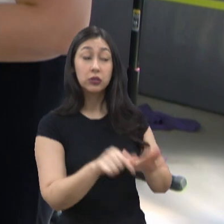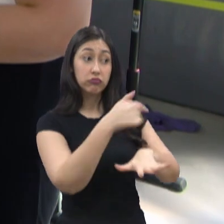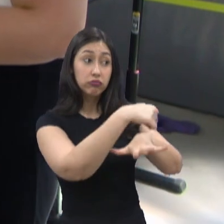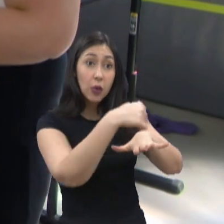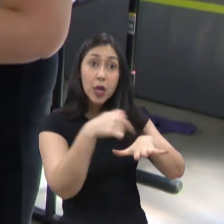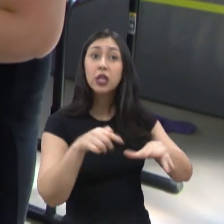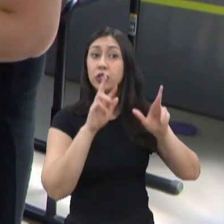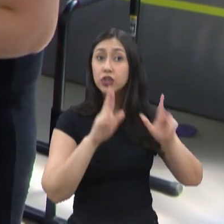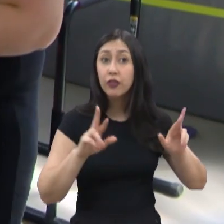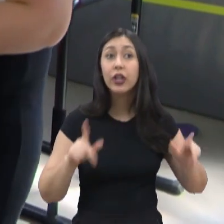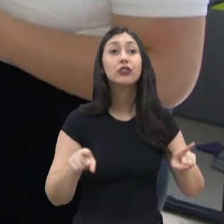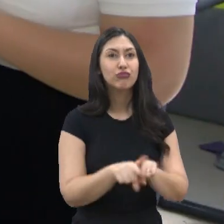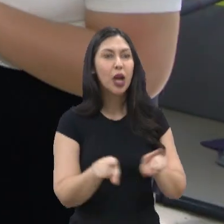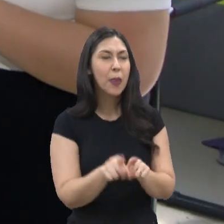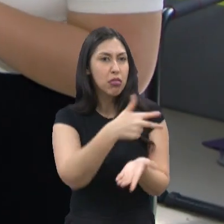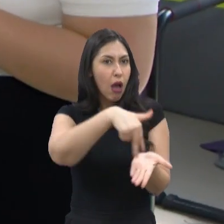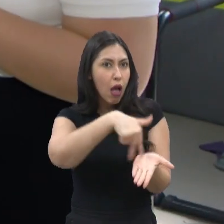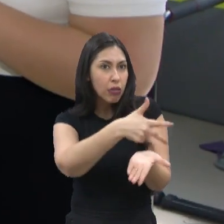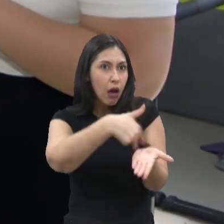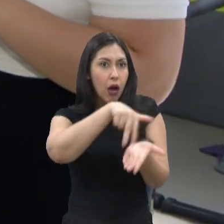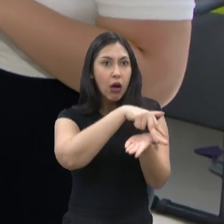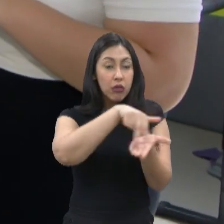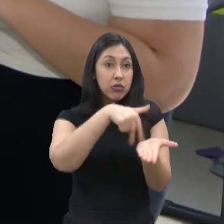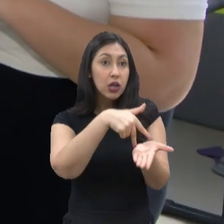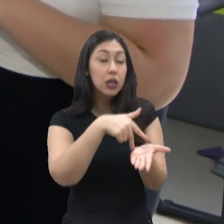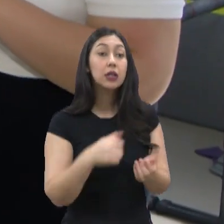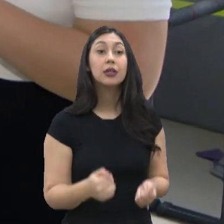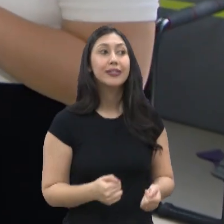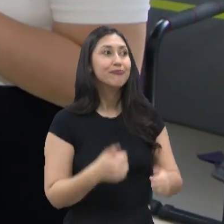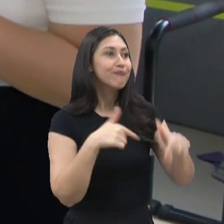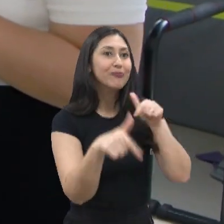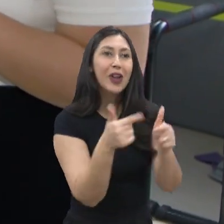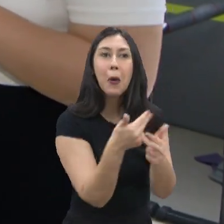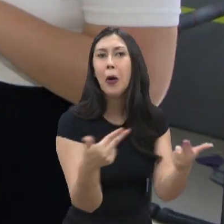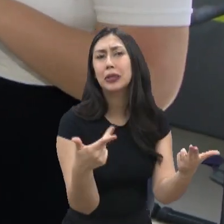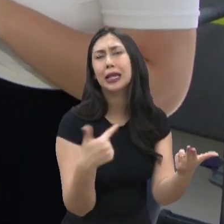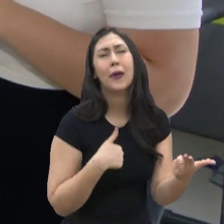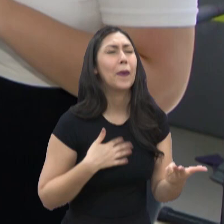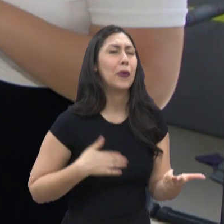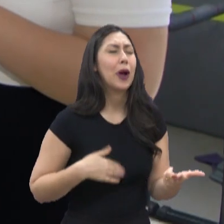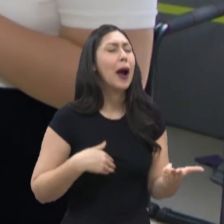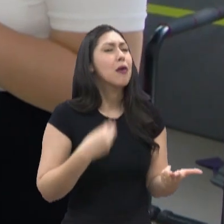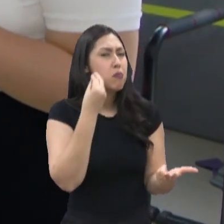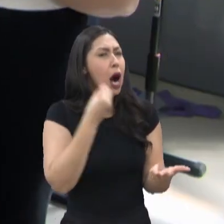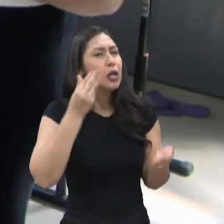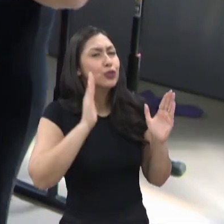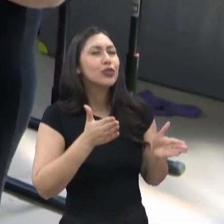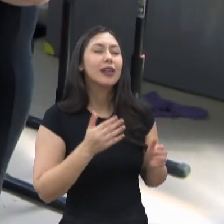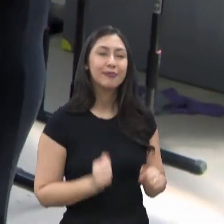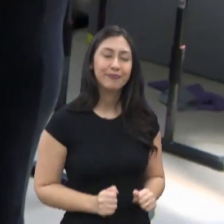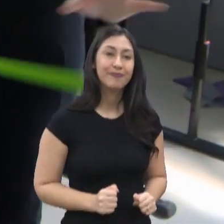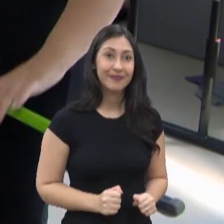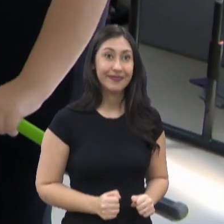muitos anos de danças urbanas também. Trabalhar com uma coisa que eu sempre gostei, sempre pratiquei e levar isso para as outras pessoas também, né? Então, vamos